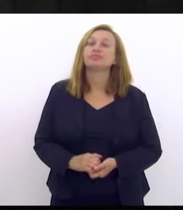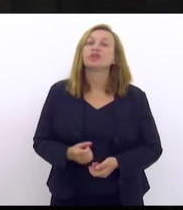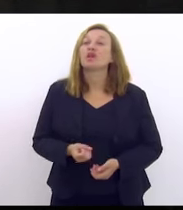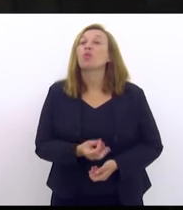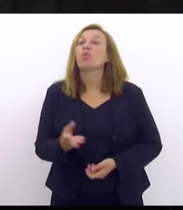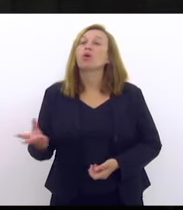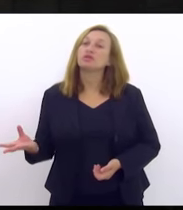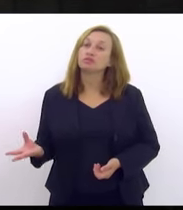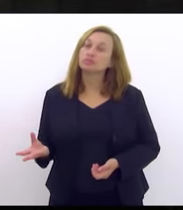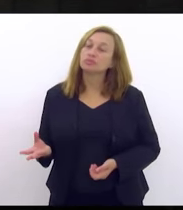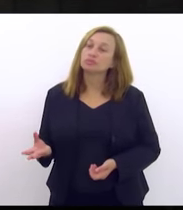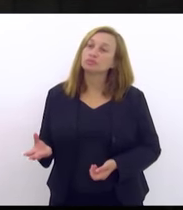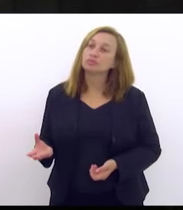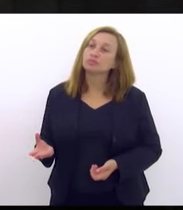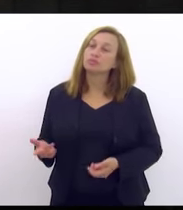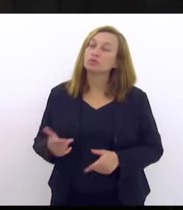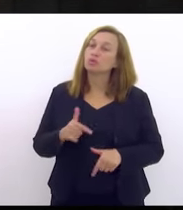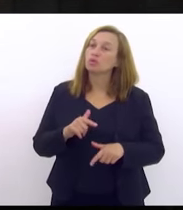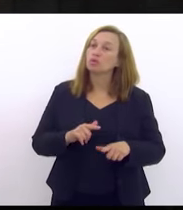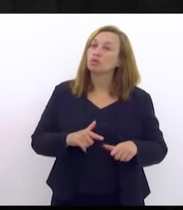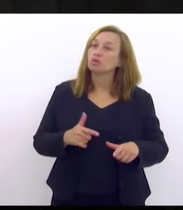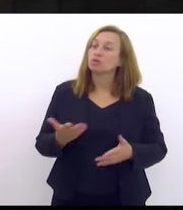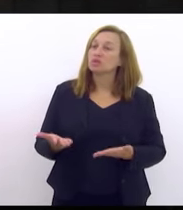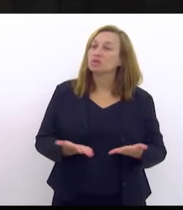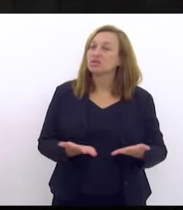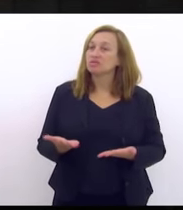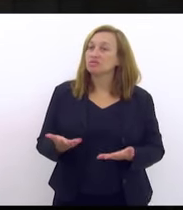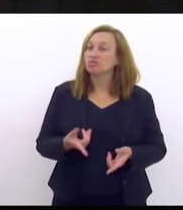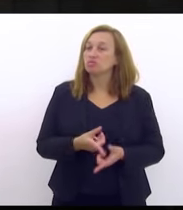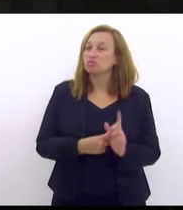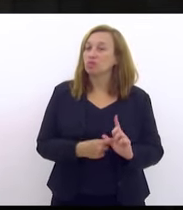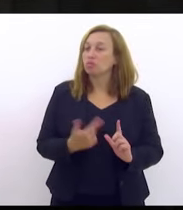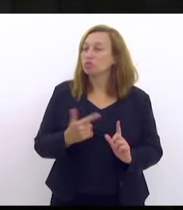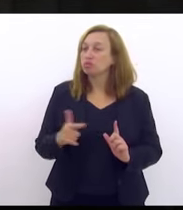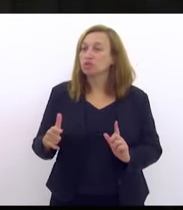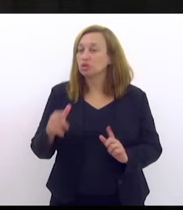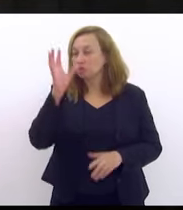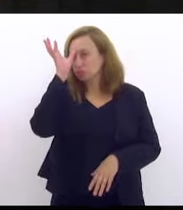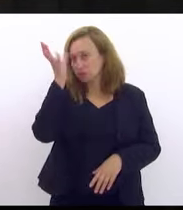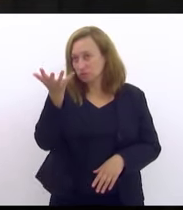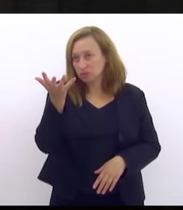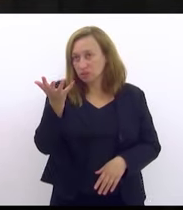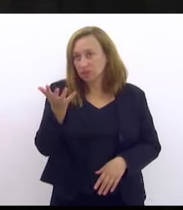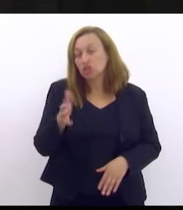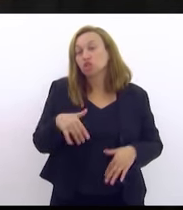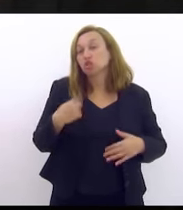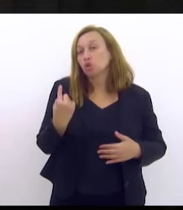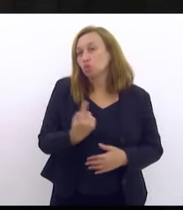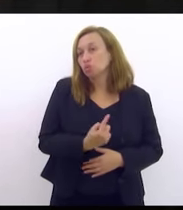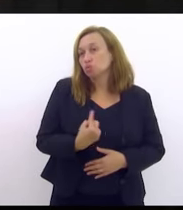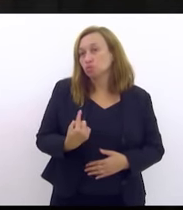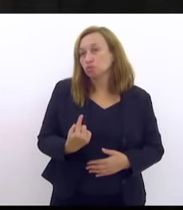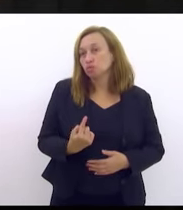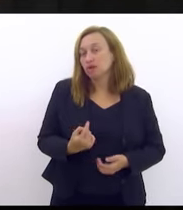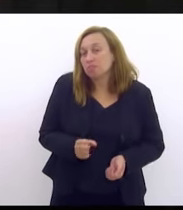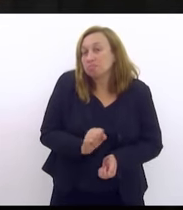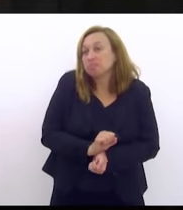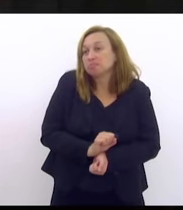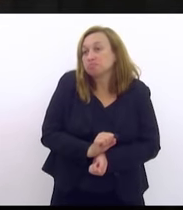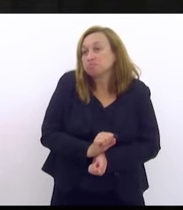Enquanto o serviço da dívida não tem solução, nós vamos ficar de pires na